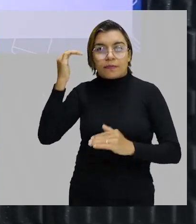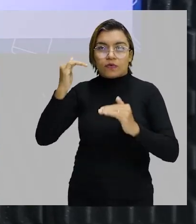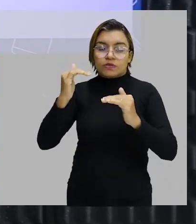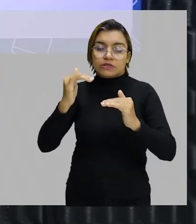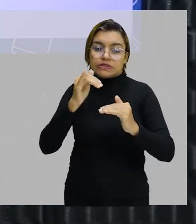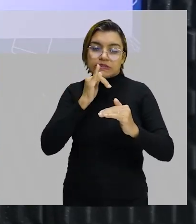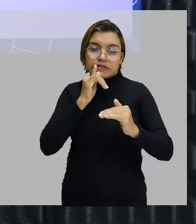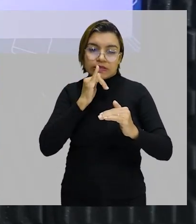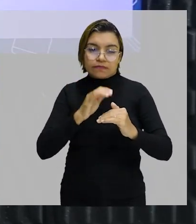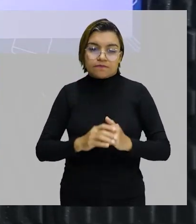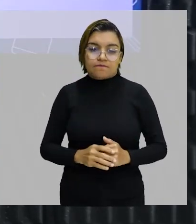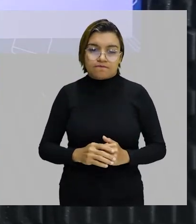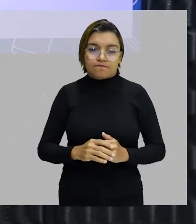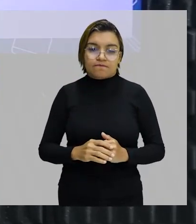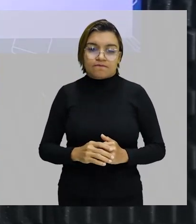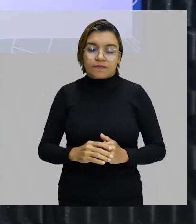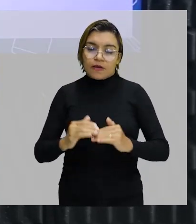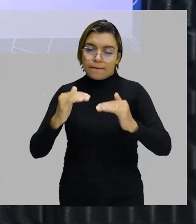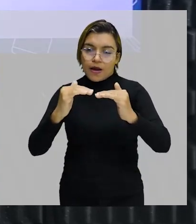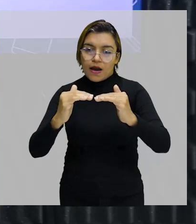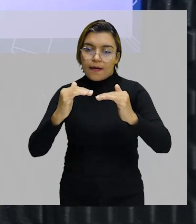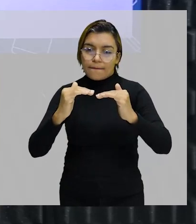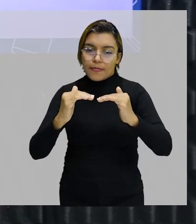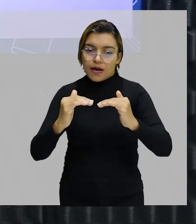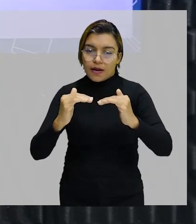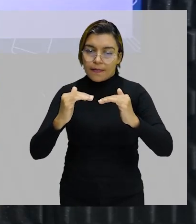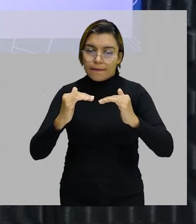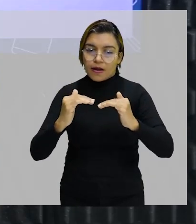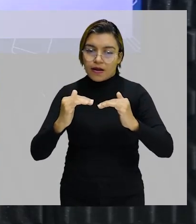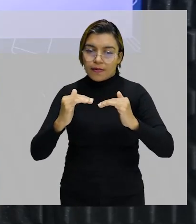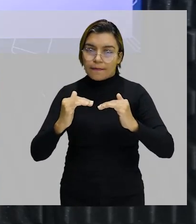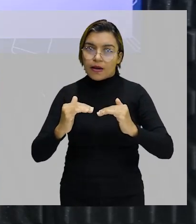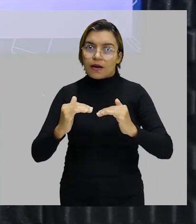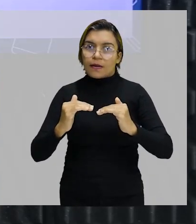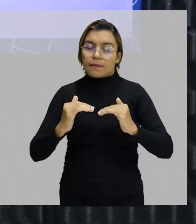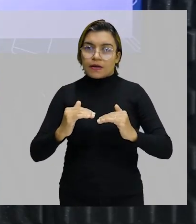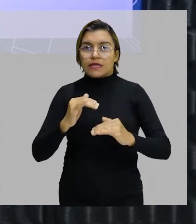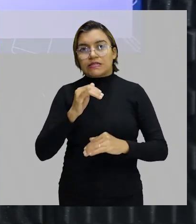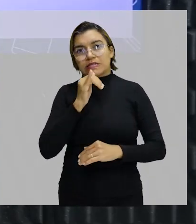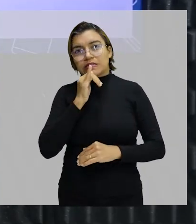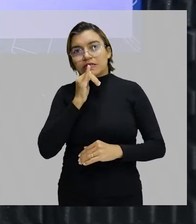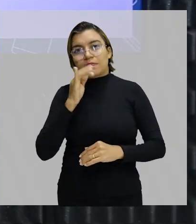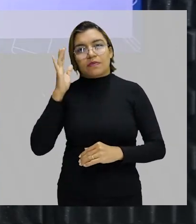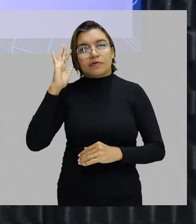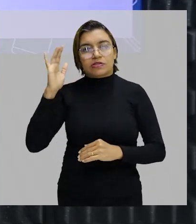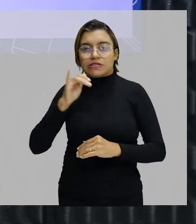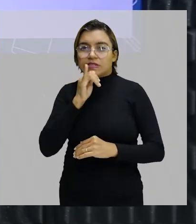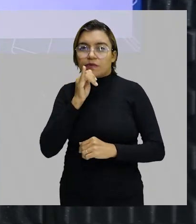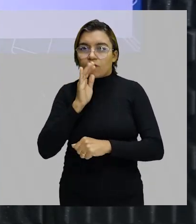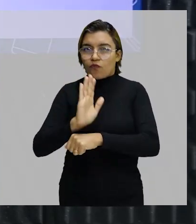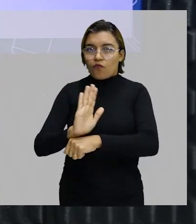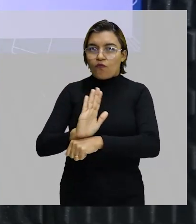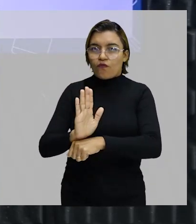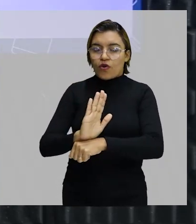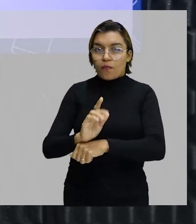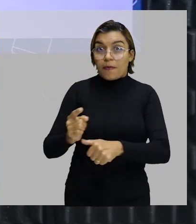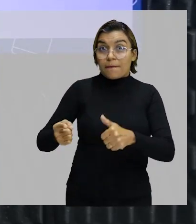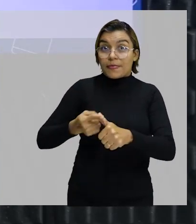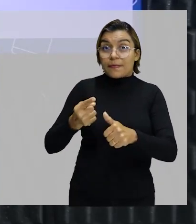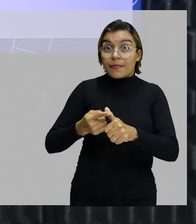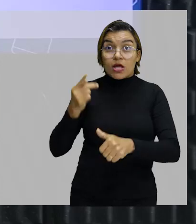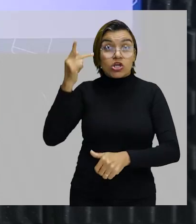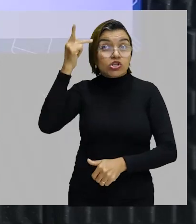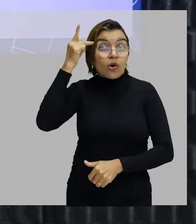em escala vertical para os próximos centros. Então, imagina, por exemplo, o desenvolvimento de um filme. Ele primeiro saía em São